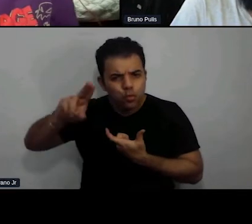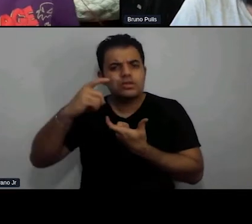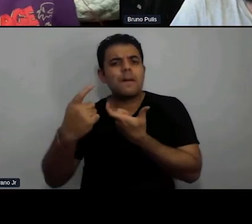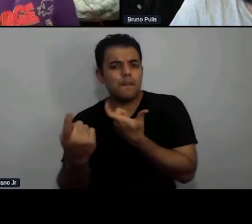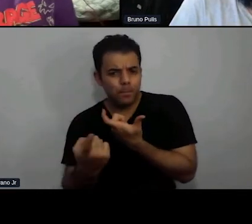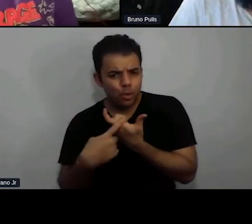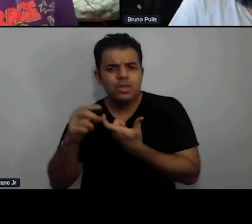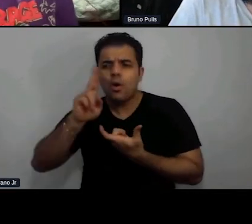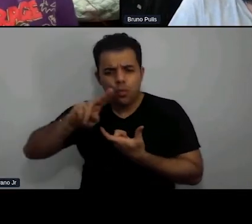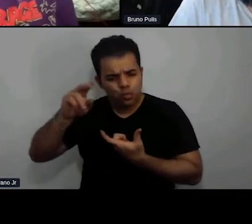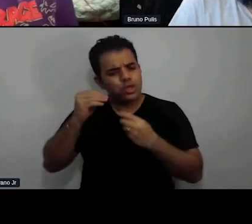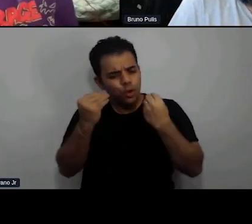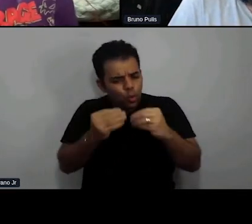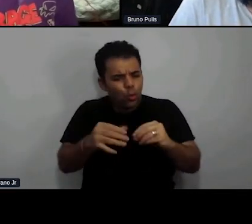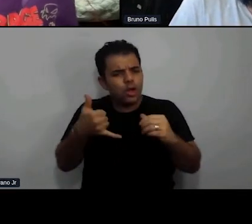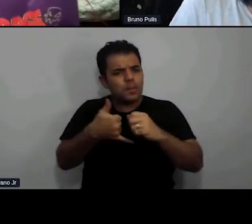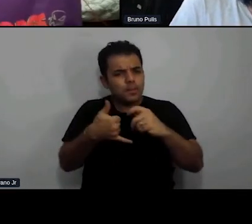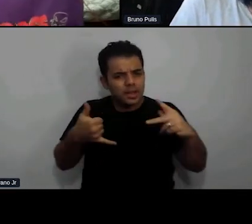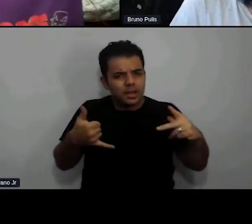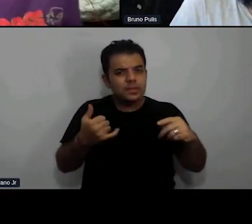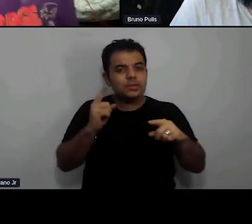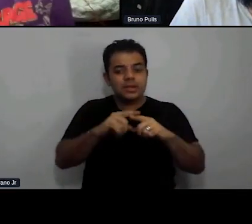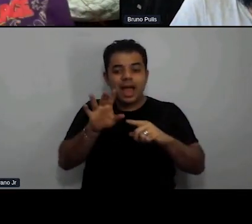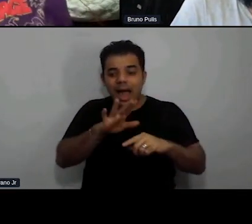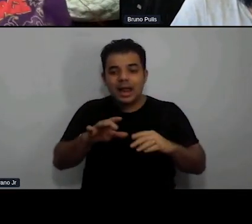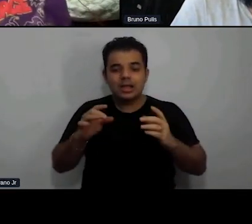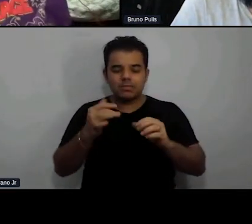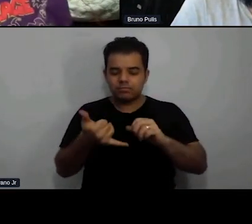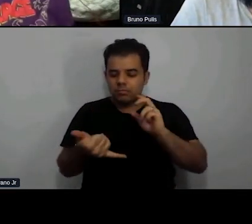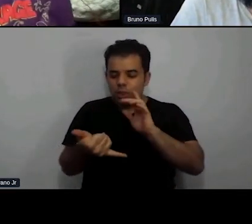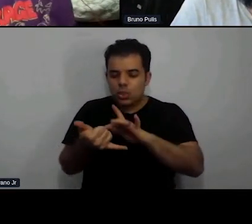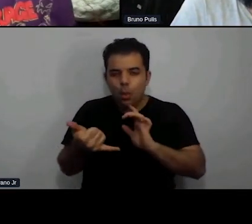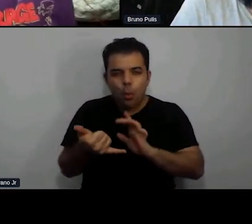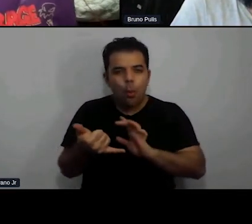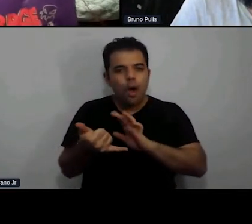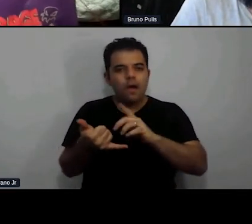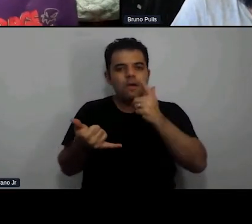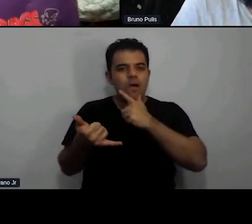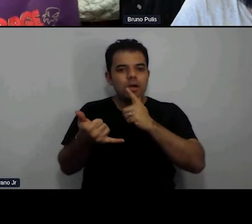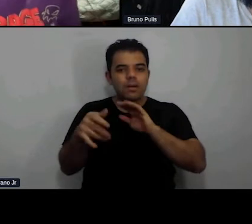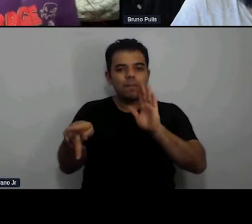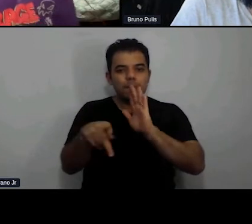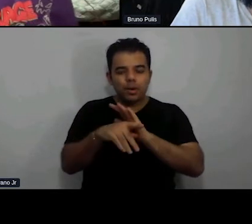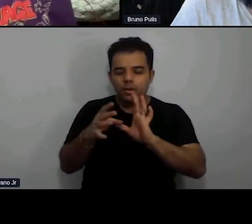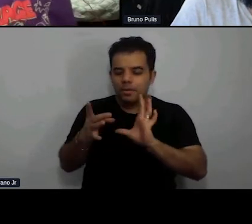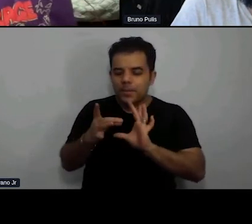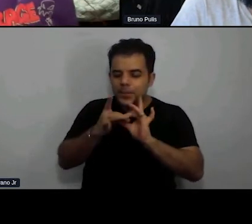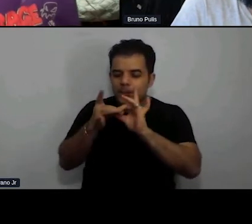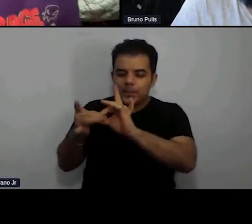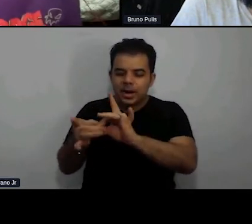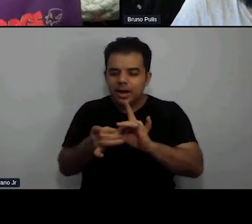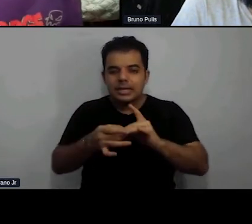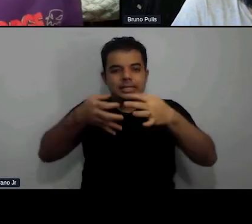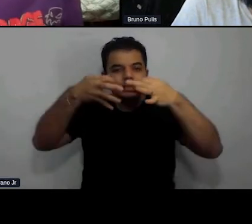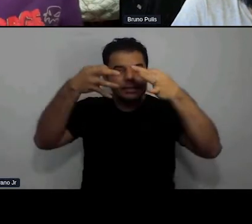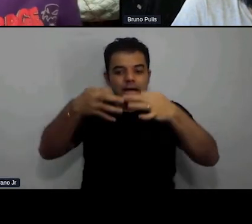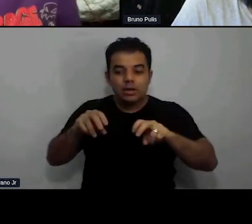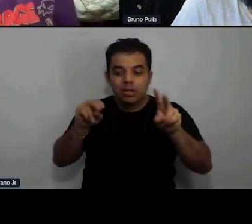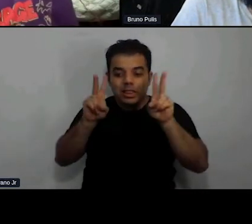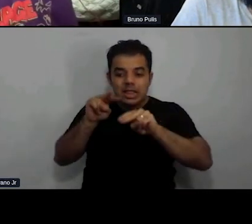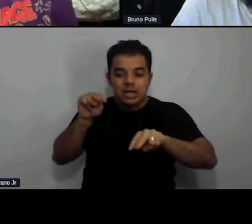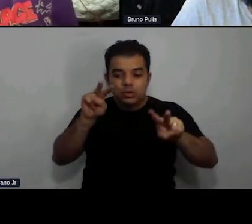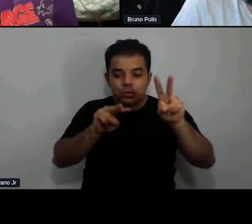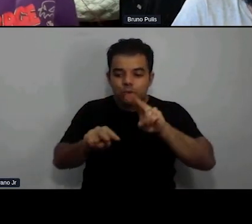estiliza ele, que eu já vou garantir uma área de toque, eu já vou garantir uma semântica adequada, uma leitura